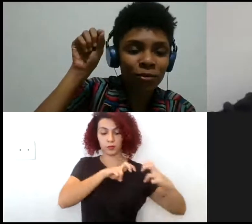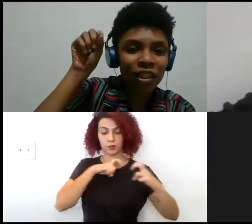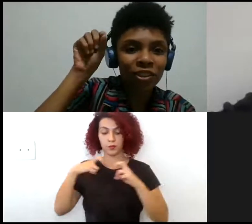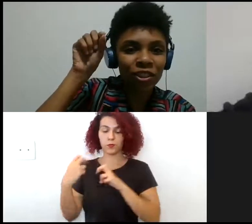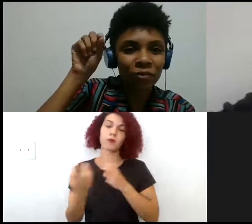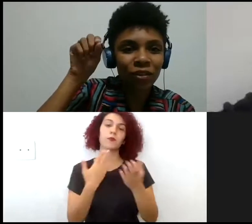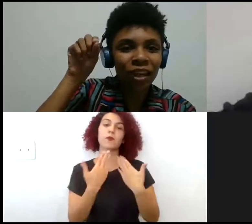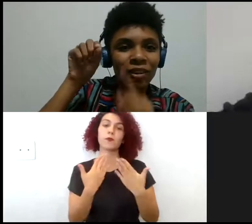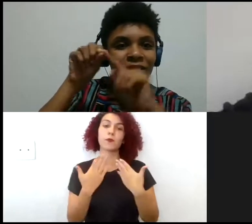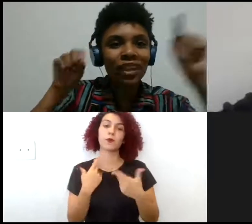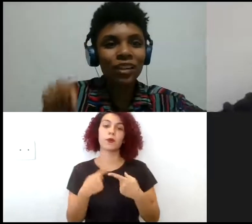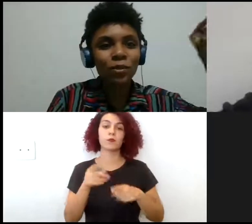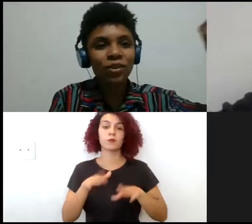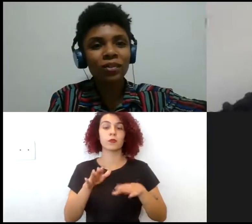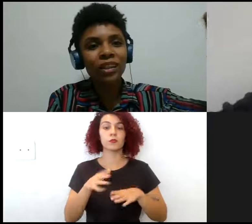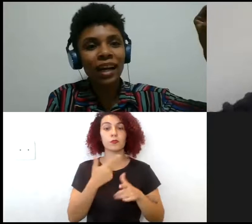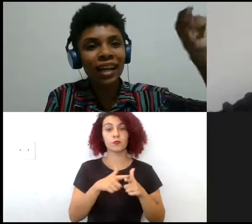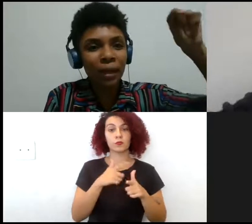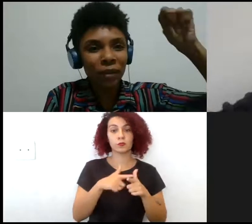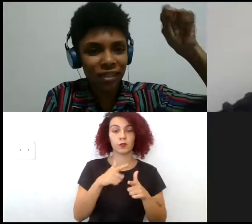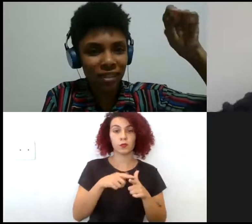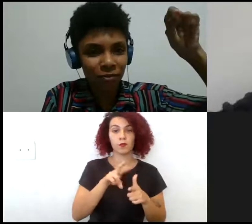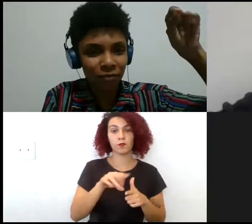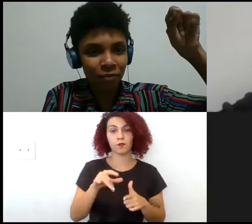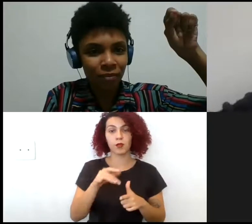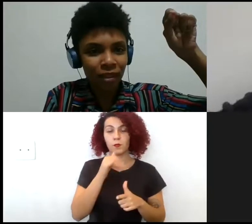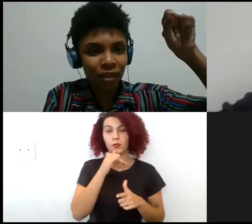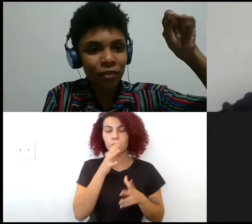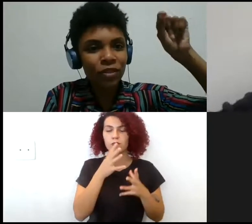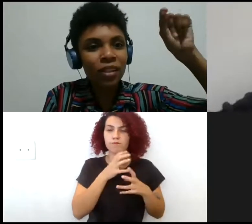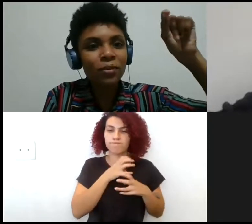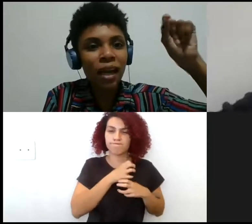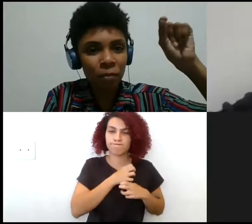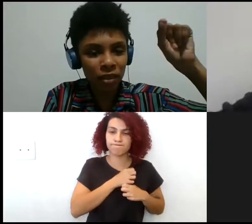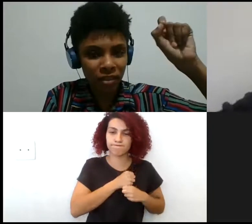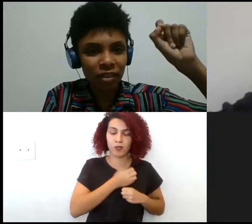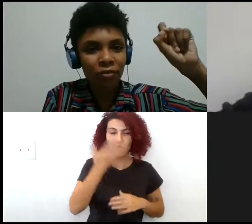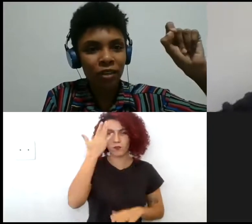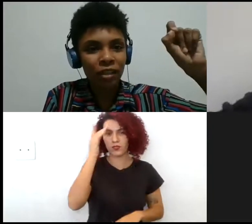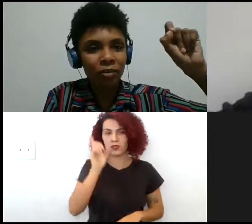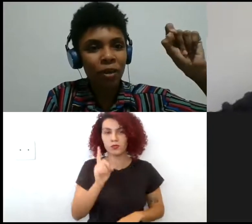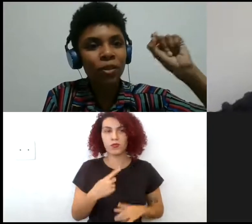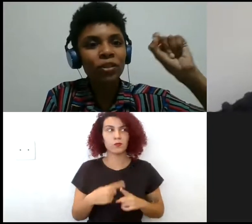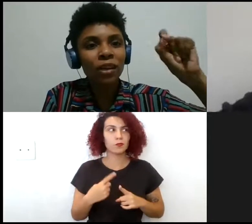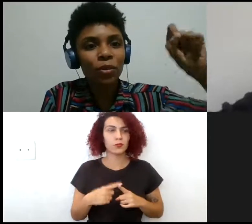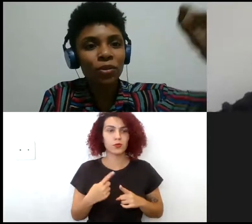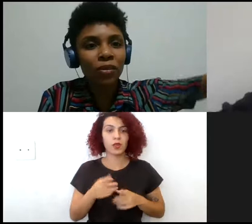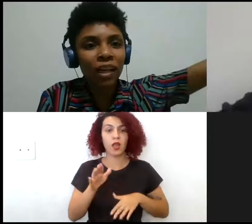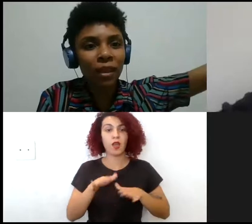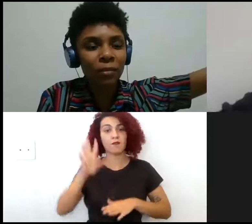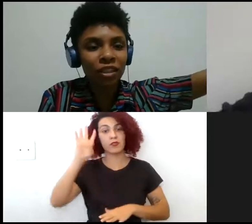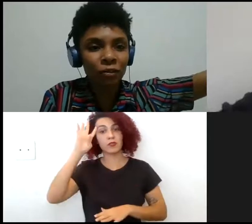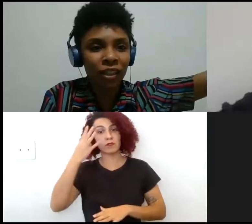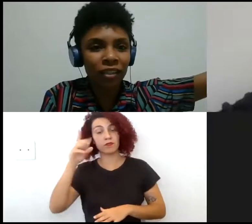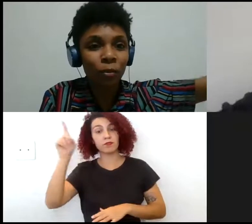problema psíquico que a gente tá vivendo vai ter resolução lá aquela depressão que você não sabe o que você tá vivendo pode ter uma